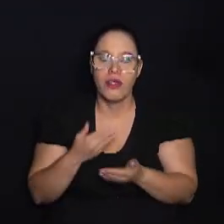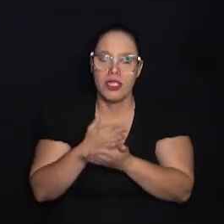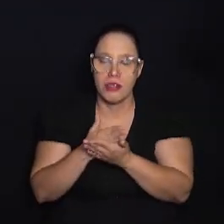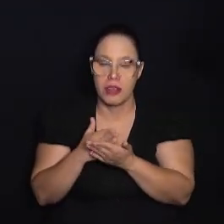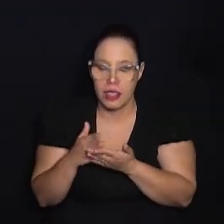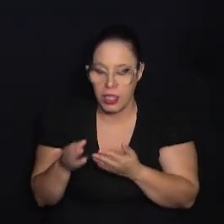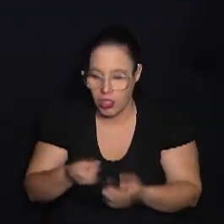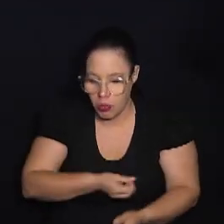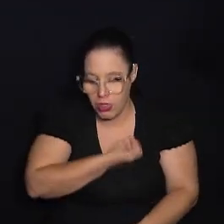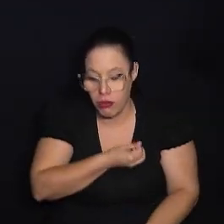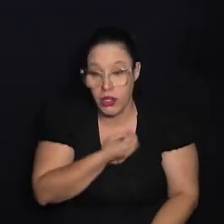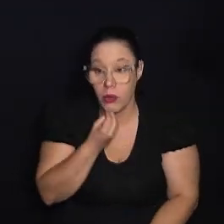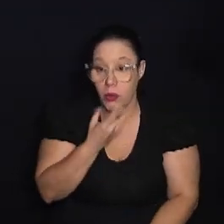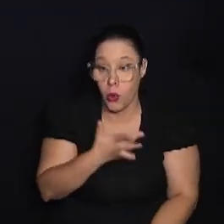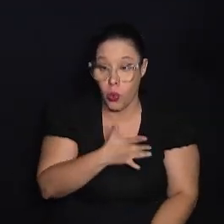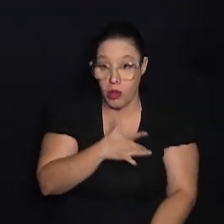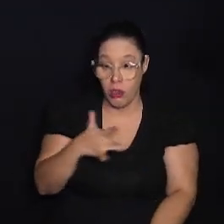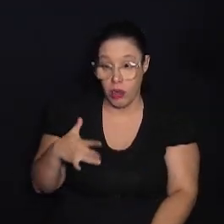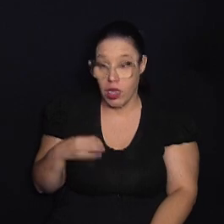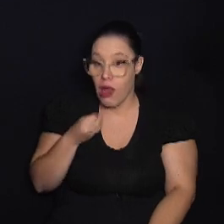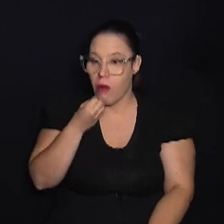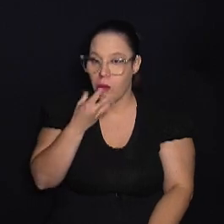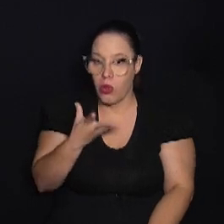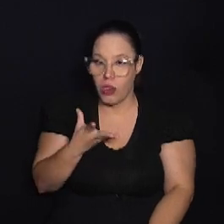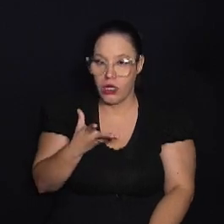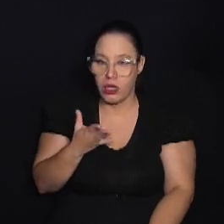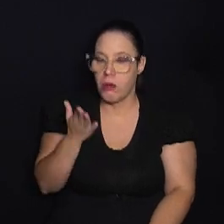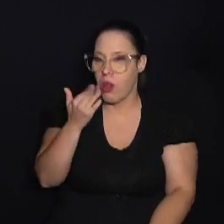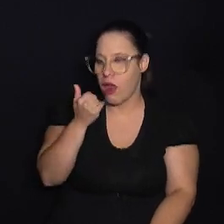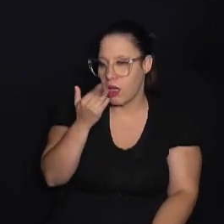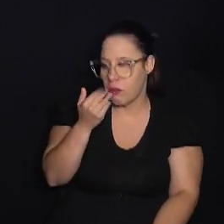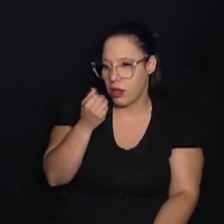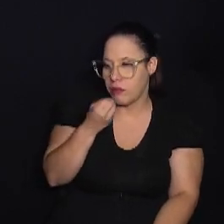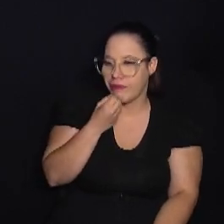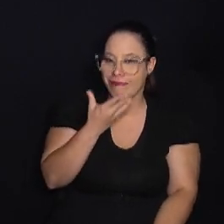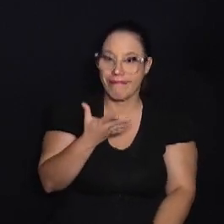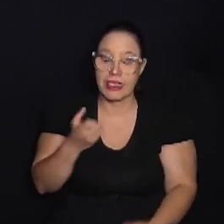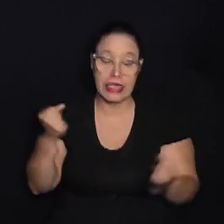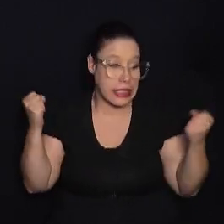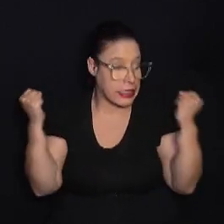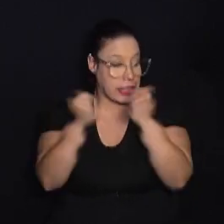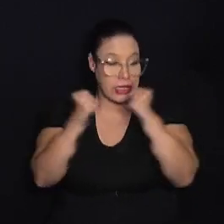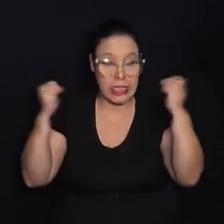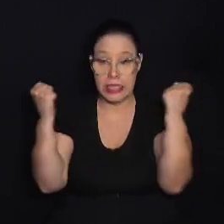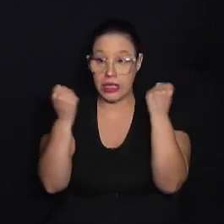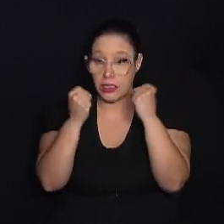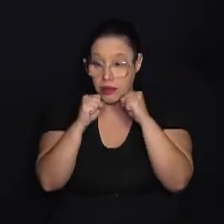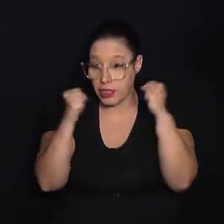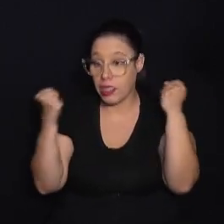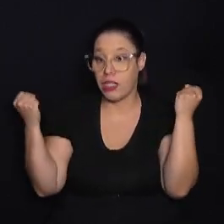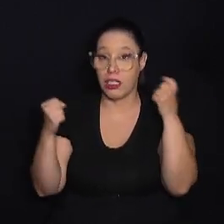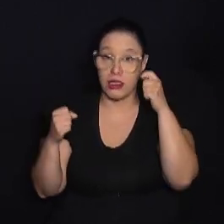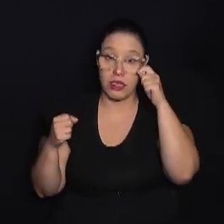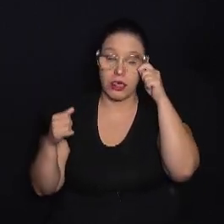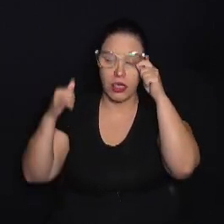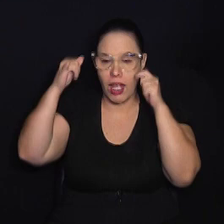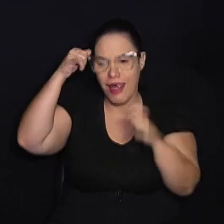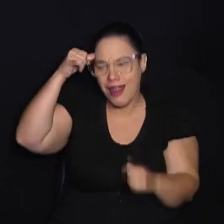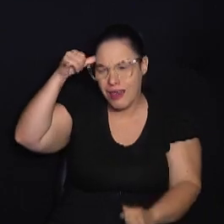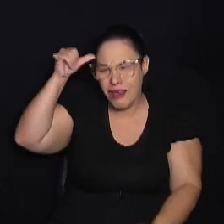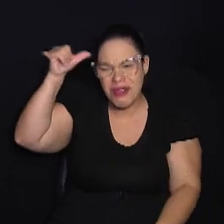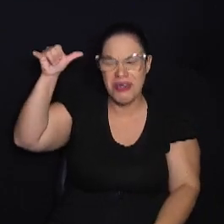você vai fazer prevenção de várias doenças, né? Uma alimentação saudável, fazer atividade física, evitar tabagismo a